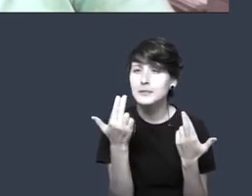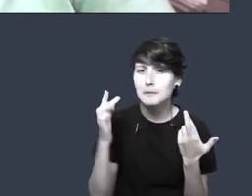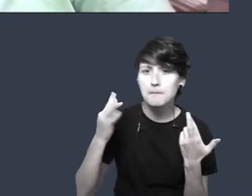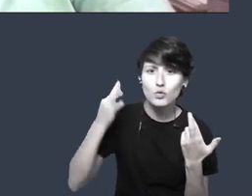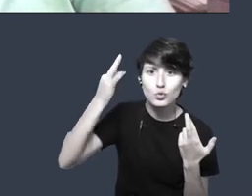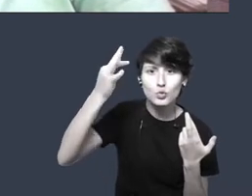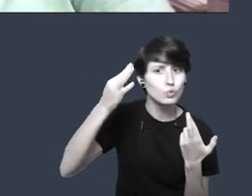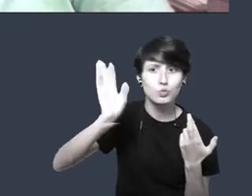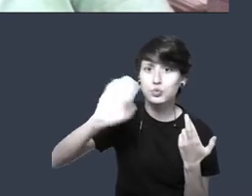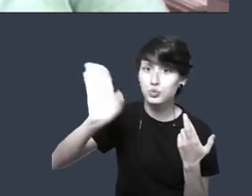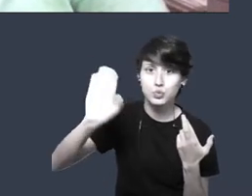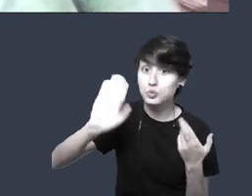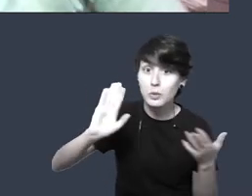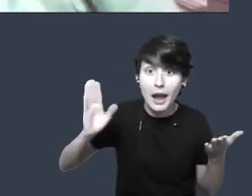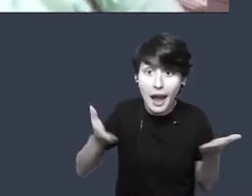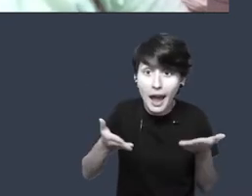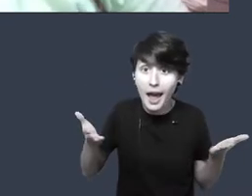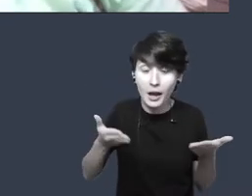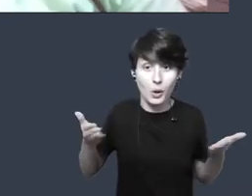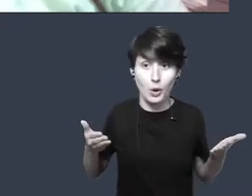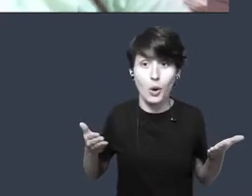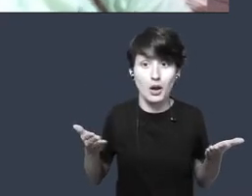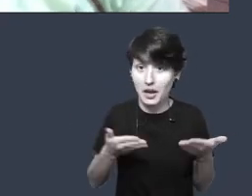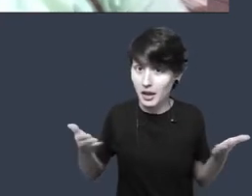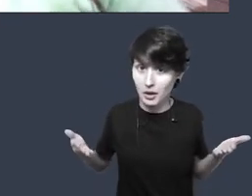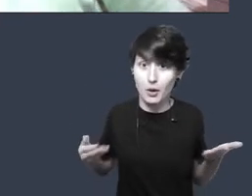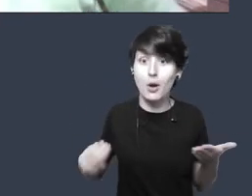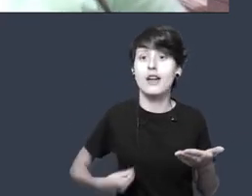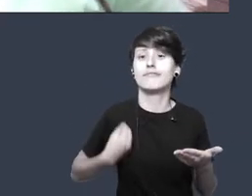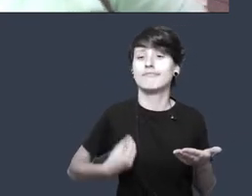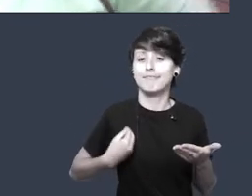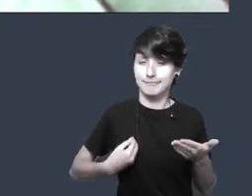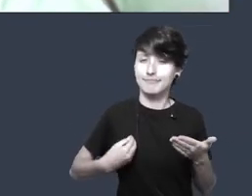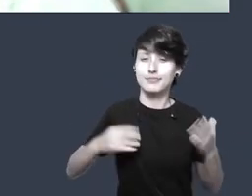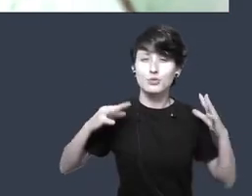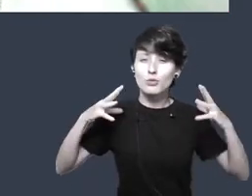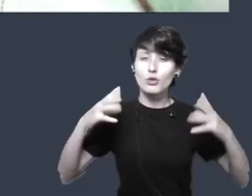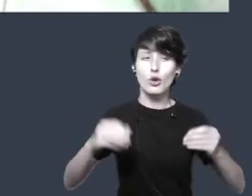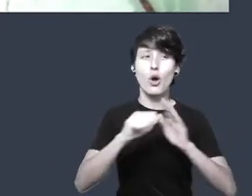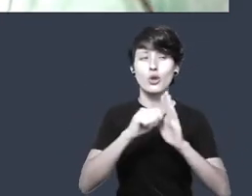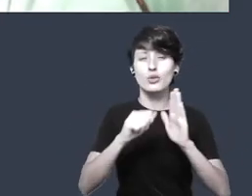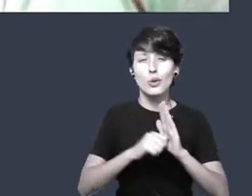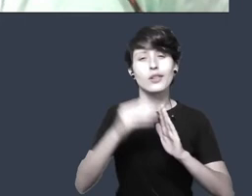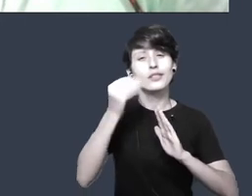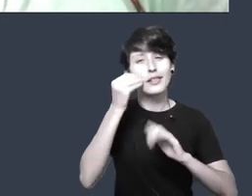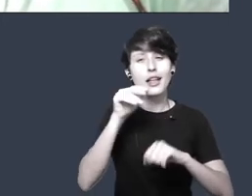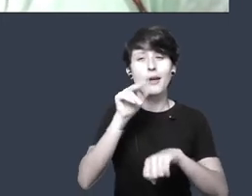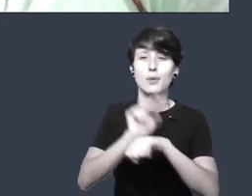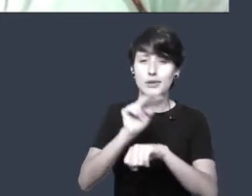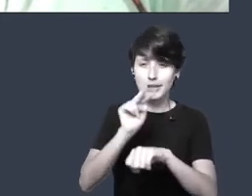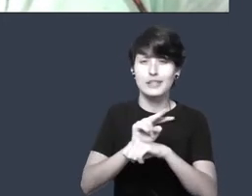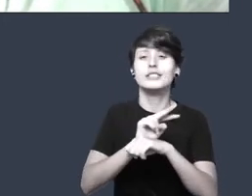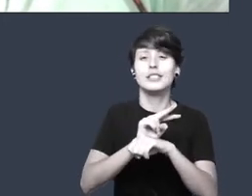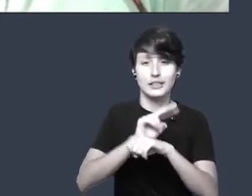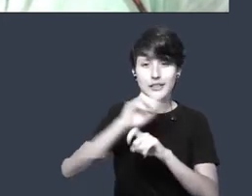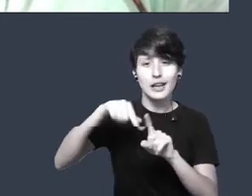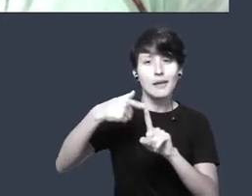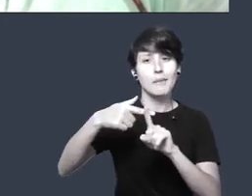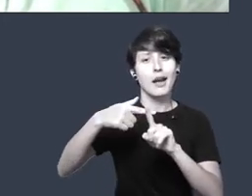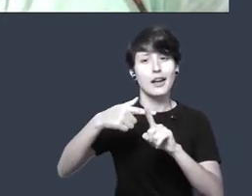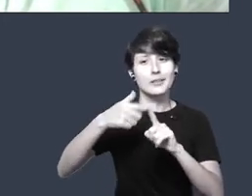não, está acontecendo agora, né? Já está acontecendo, né? Então, você tem todos esses algoritmos que eles vão tentar proteger os algoritmos desse